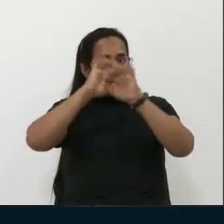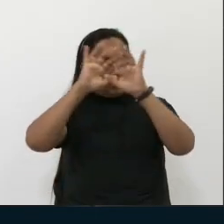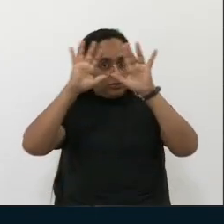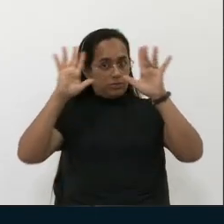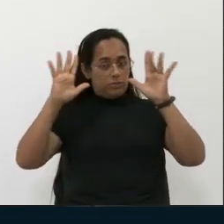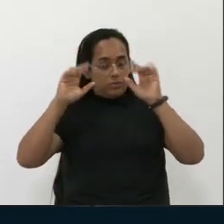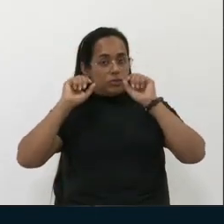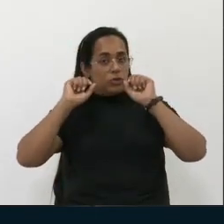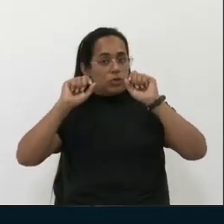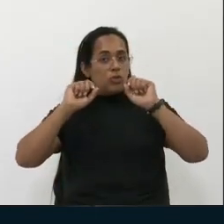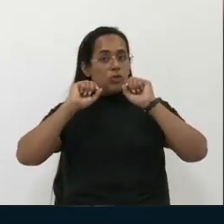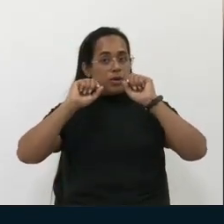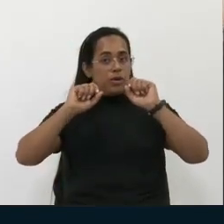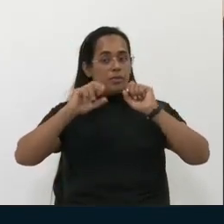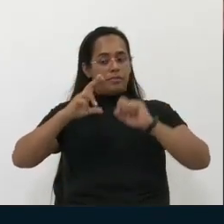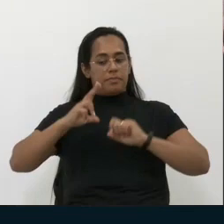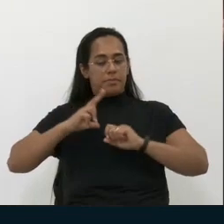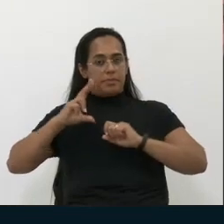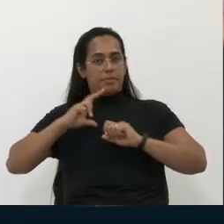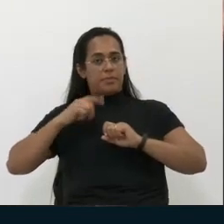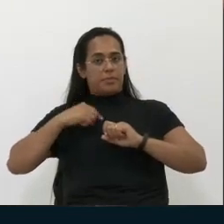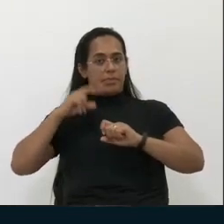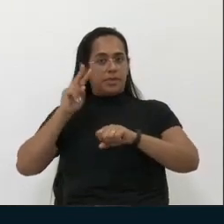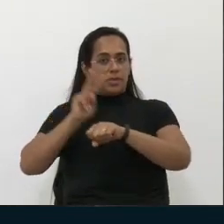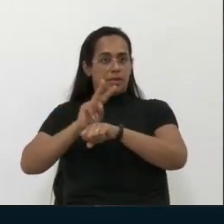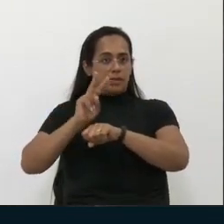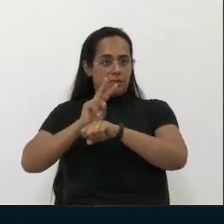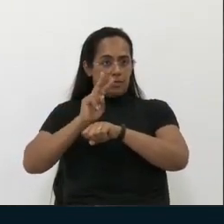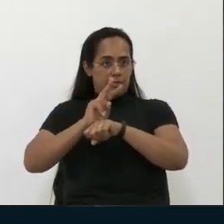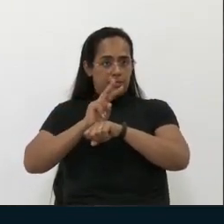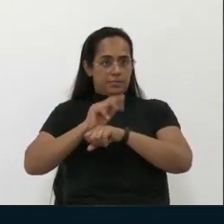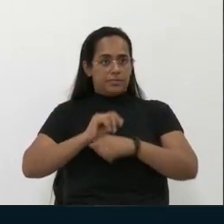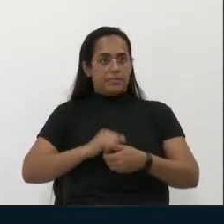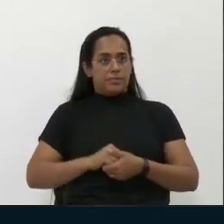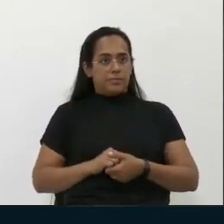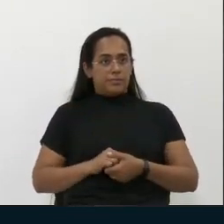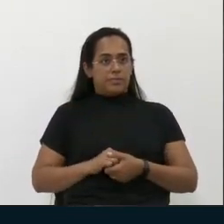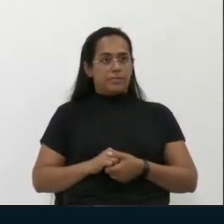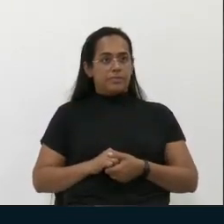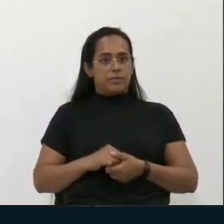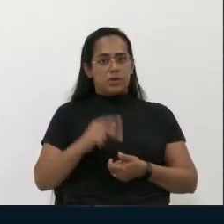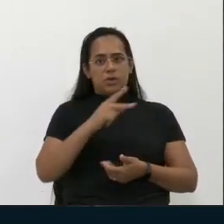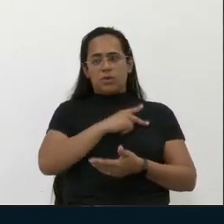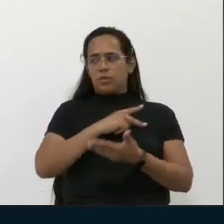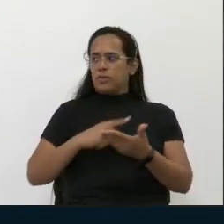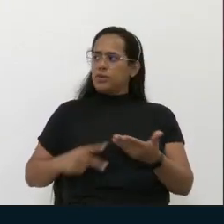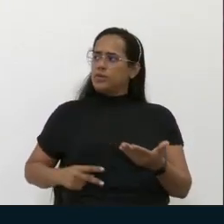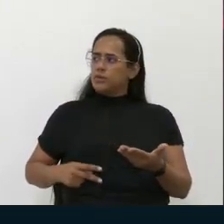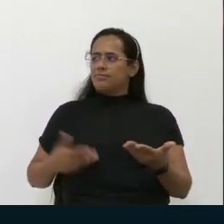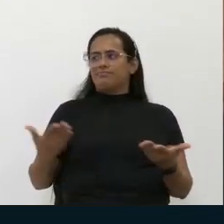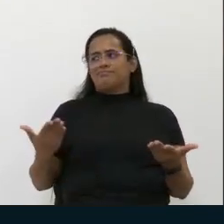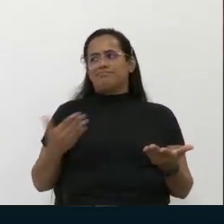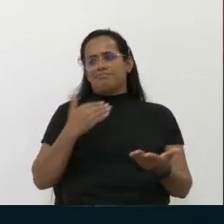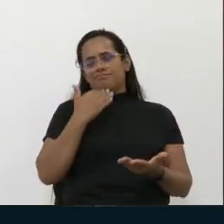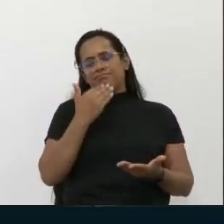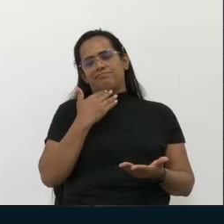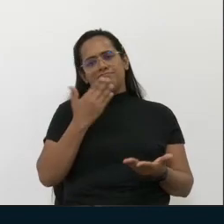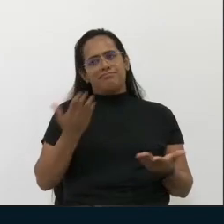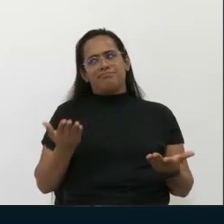defendo a privatização, a população... Ô, presidente, não dá, mano,